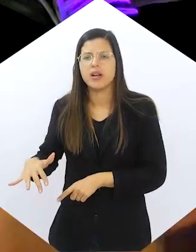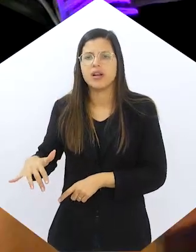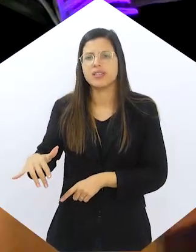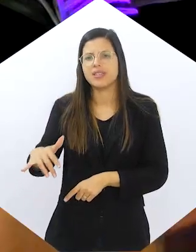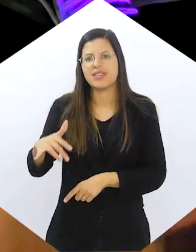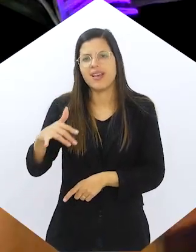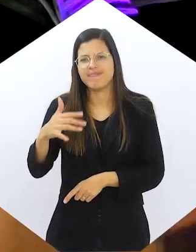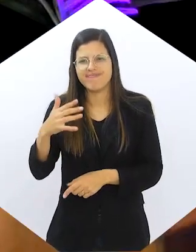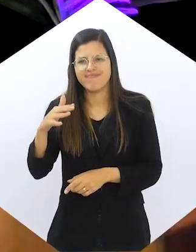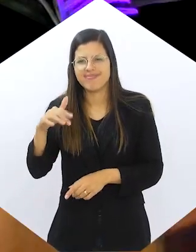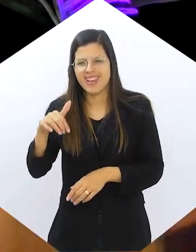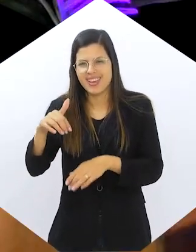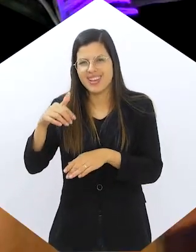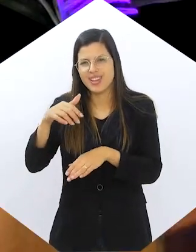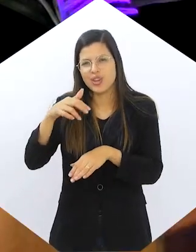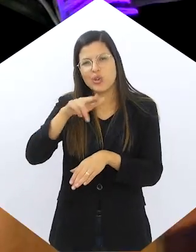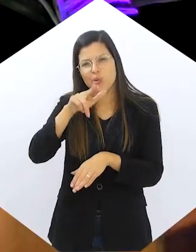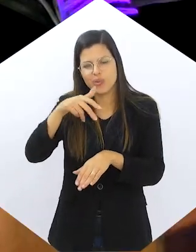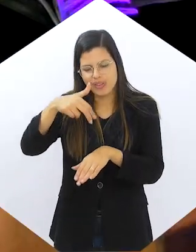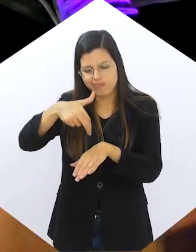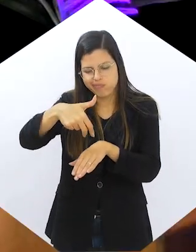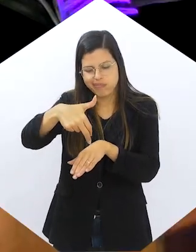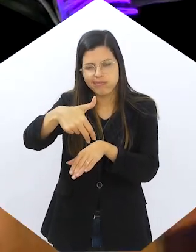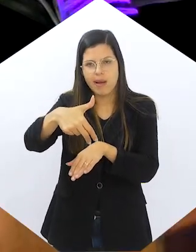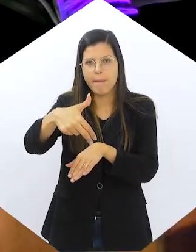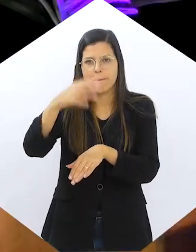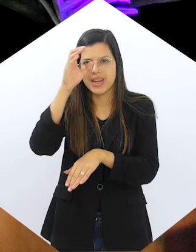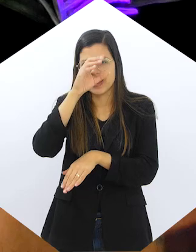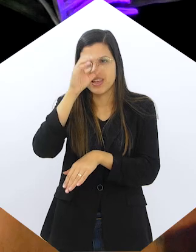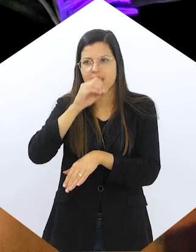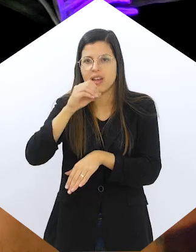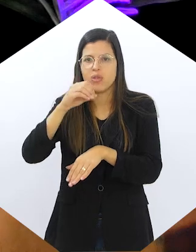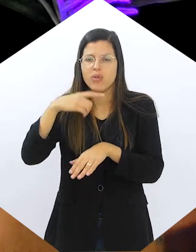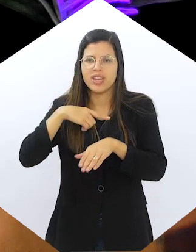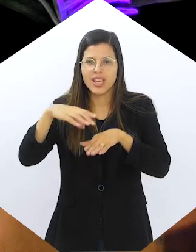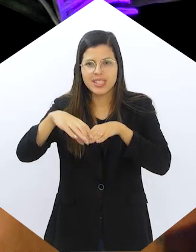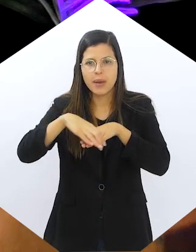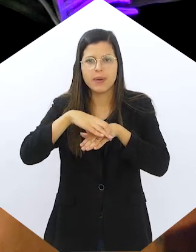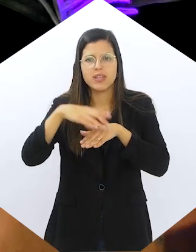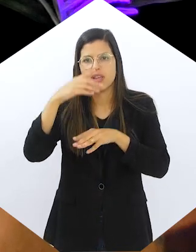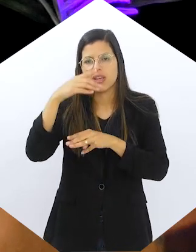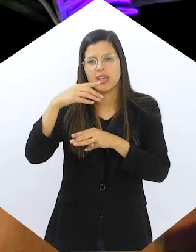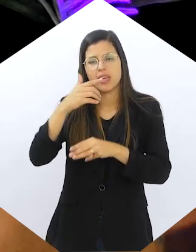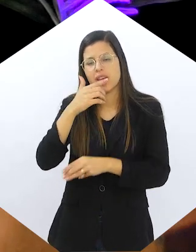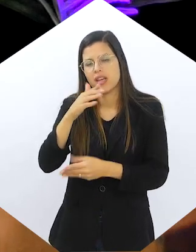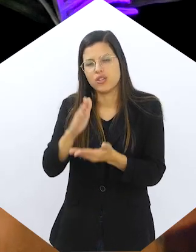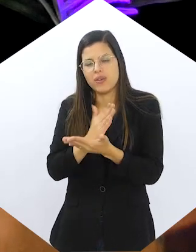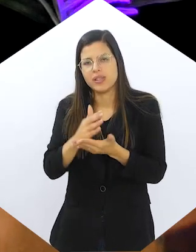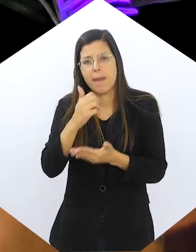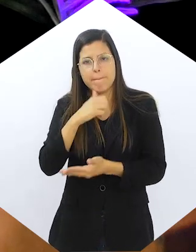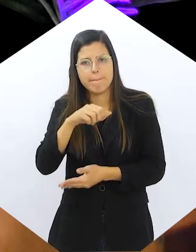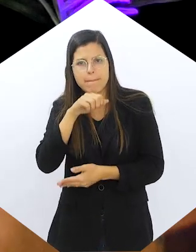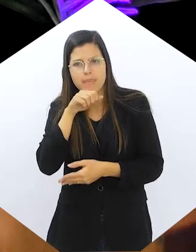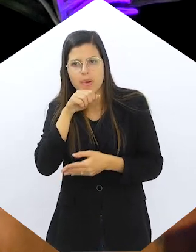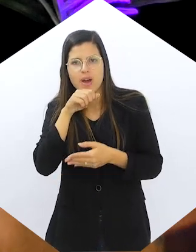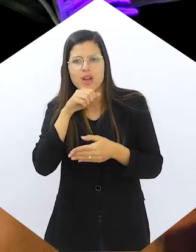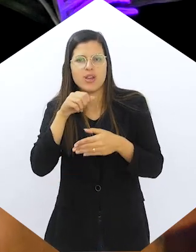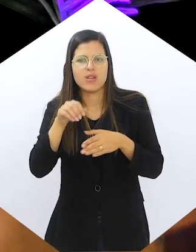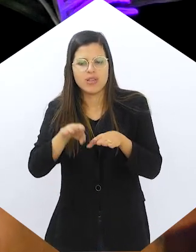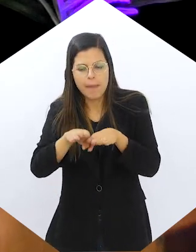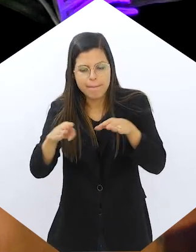então já usam um sapatinho e a mãe tem mania de botar sentada na mesa. Então, assim, eu acho que é muito mais a gente